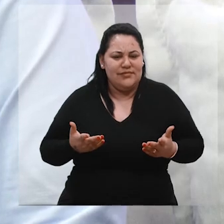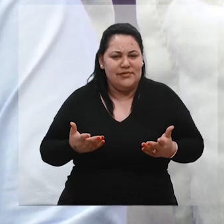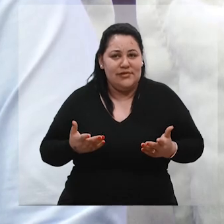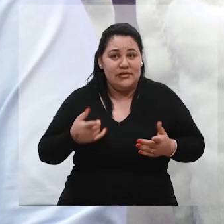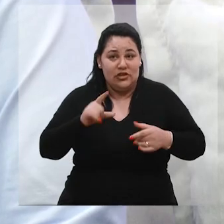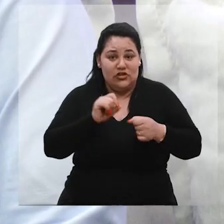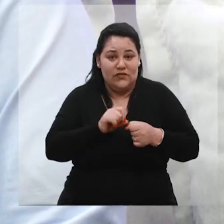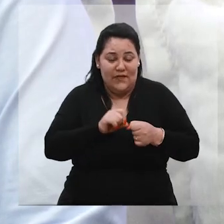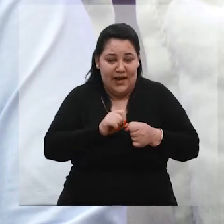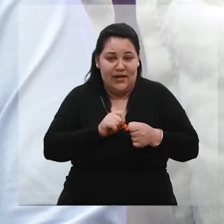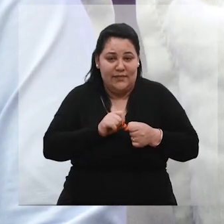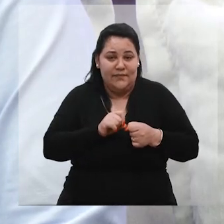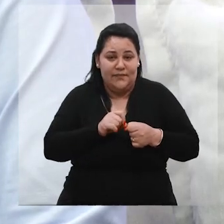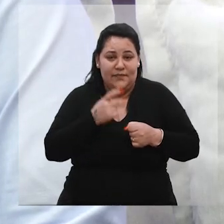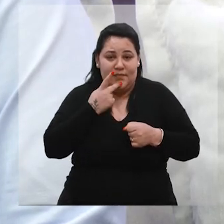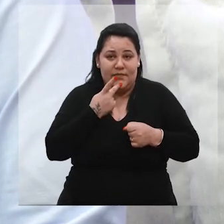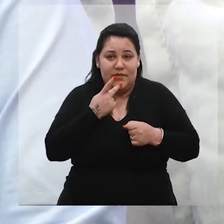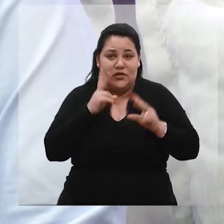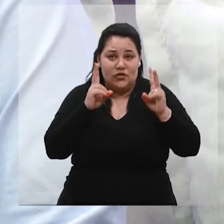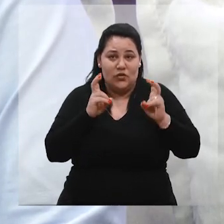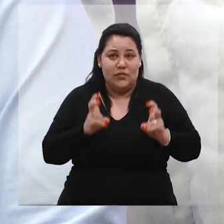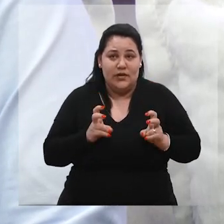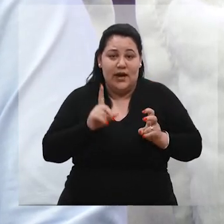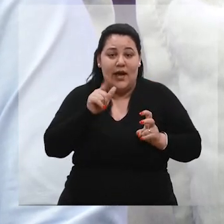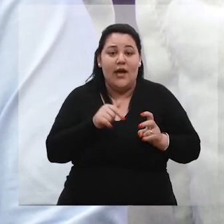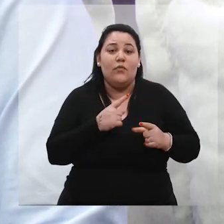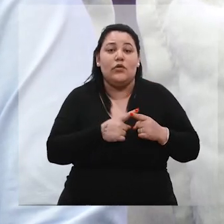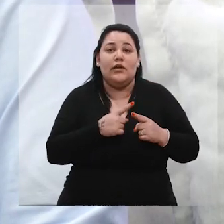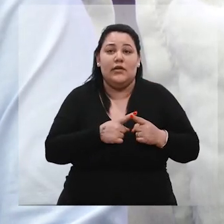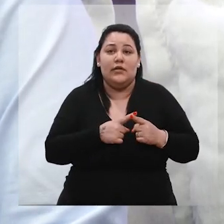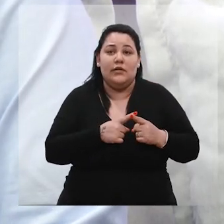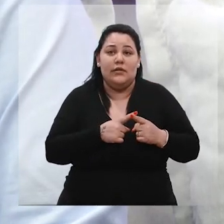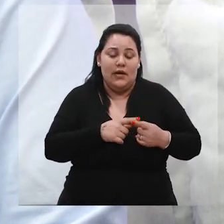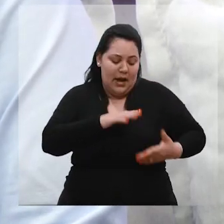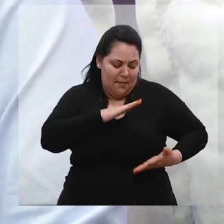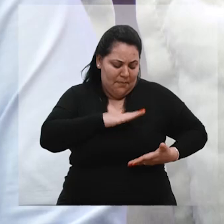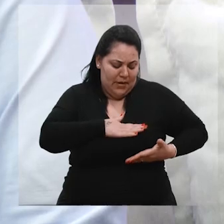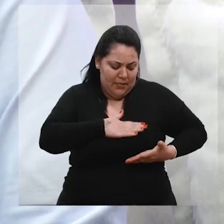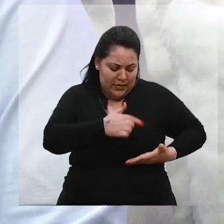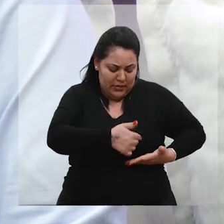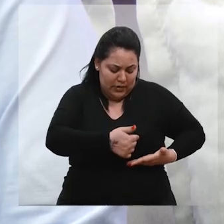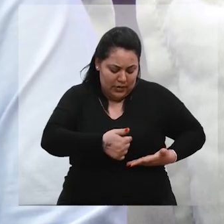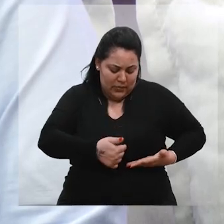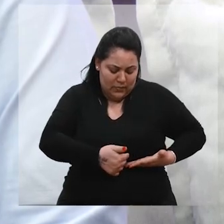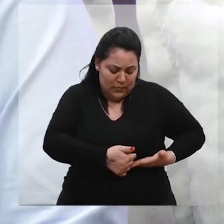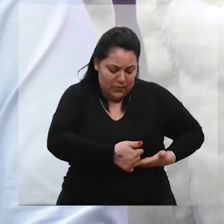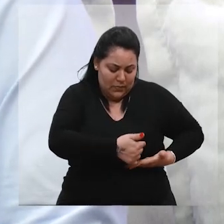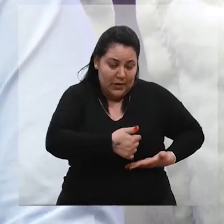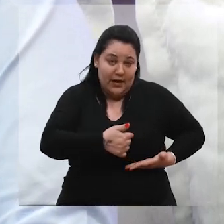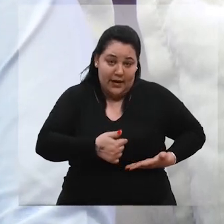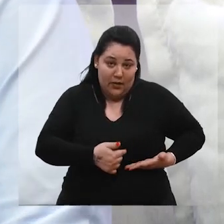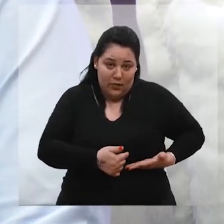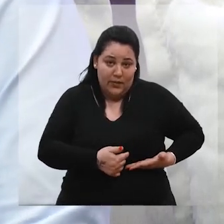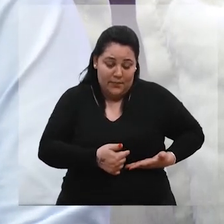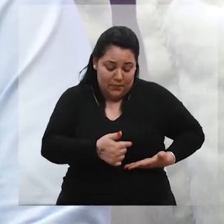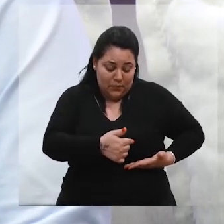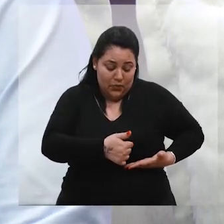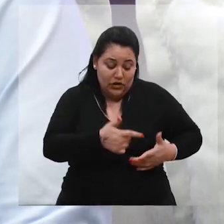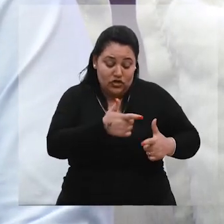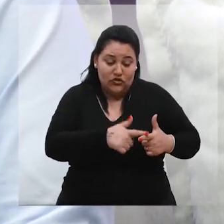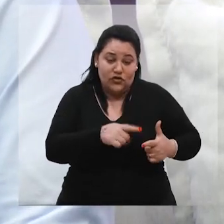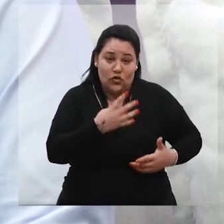Então, quando a gente fala sobre isso, é justamente, bom, a mama, né, ela tem areola, mamilo, a gente divide ela